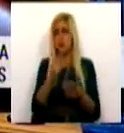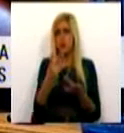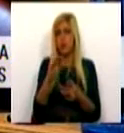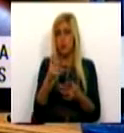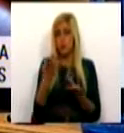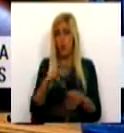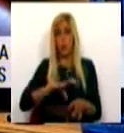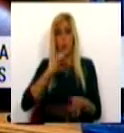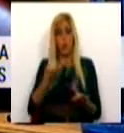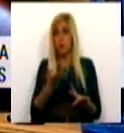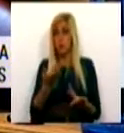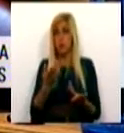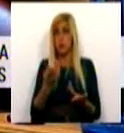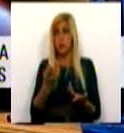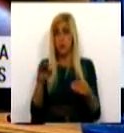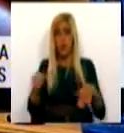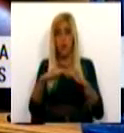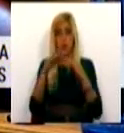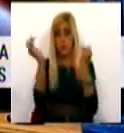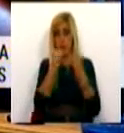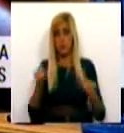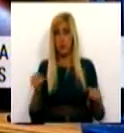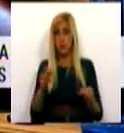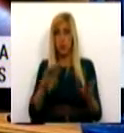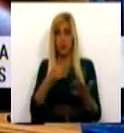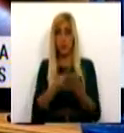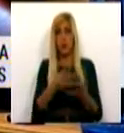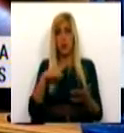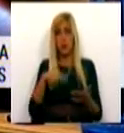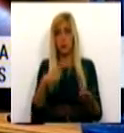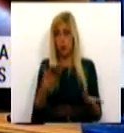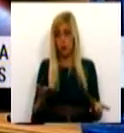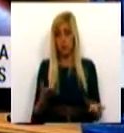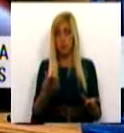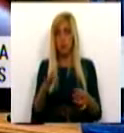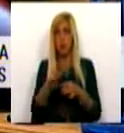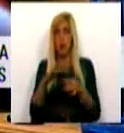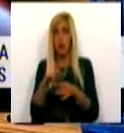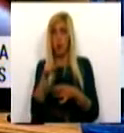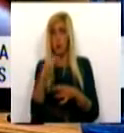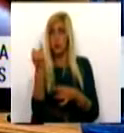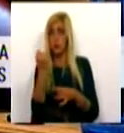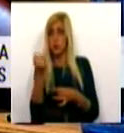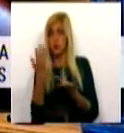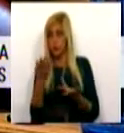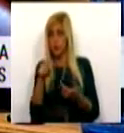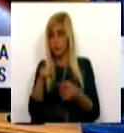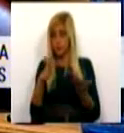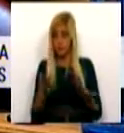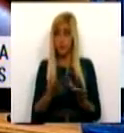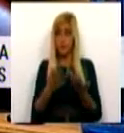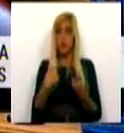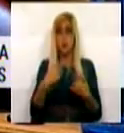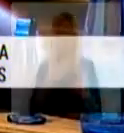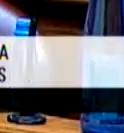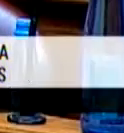a confiança a nível internacional que se deposita em Portugal no âmbito das instituições multilaterais. Eu